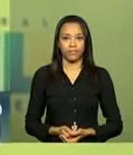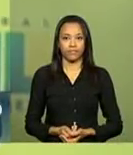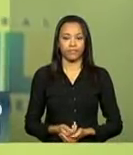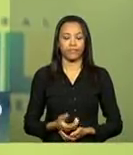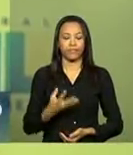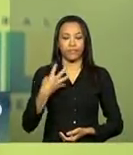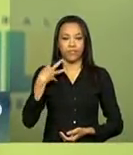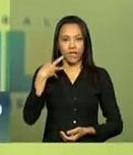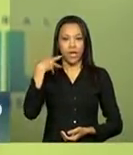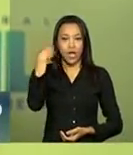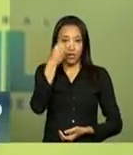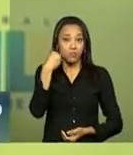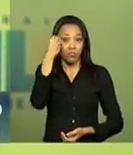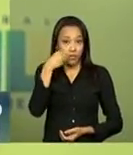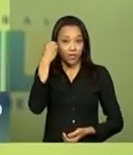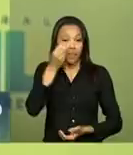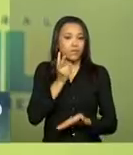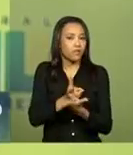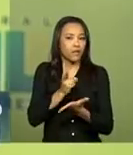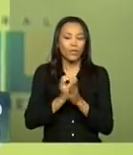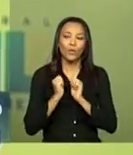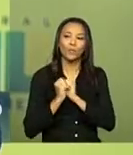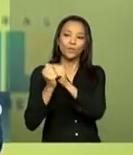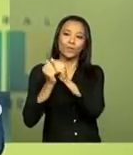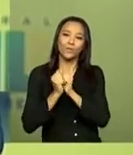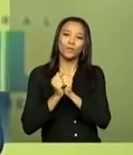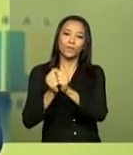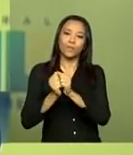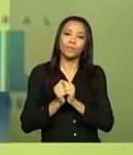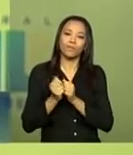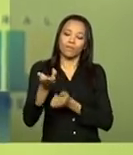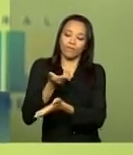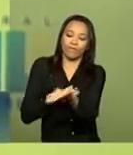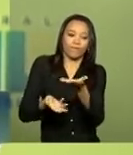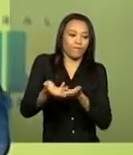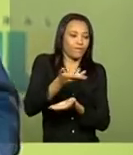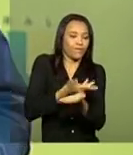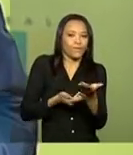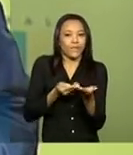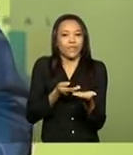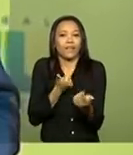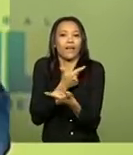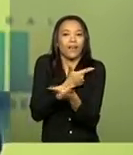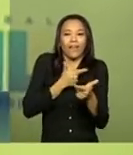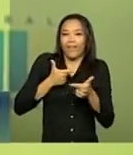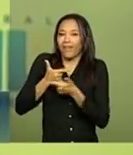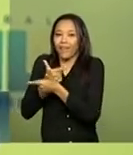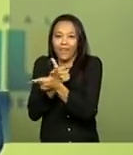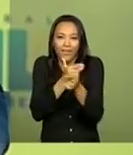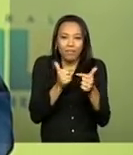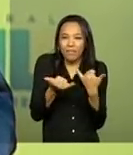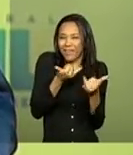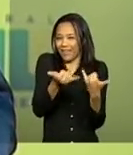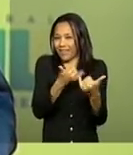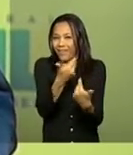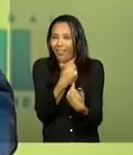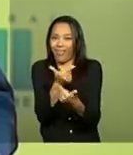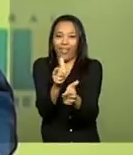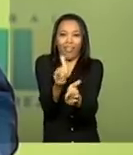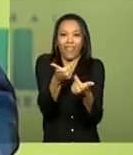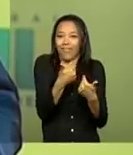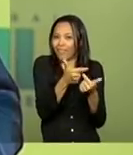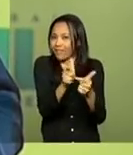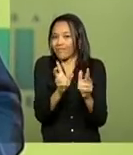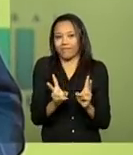convivência foi calcada num companheirismo, na solidariedade, no bom humor, nas pegadinhas, na gestão para o